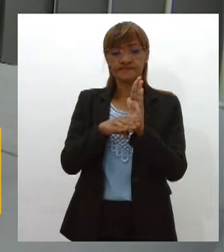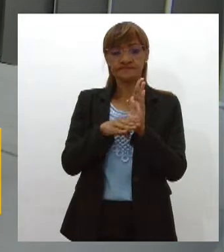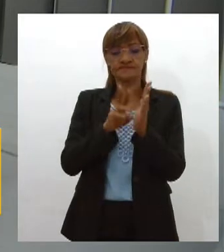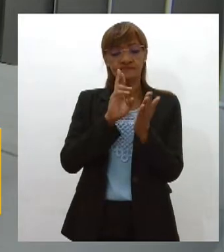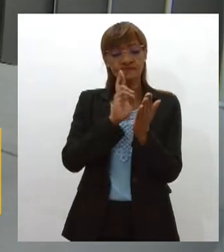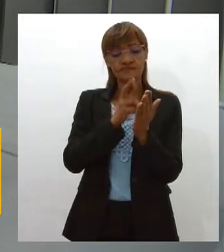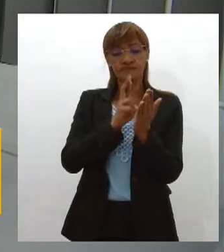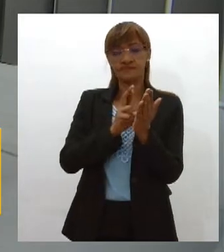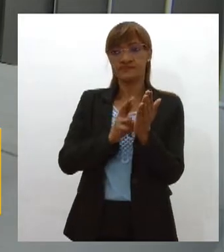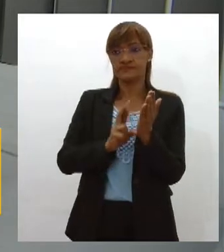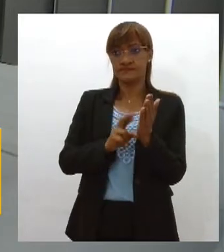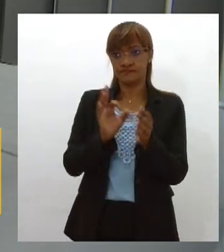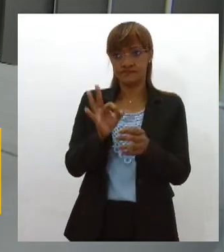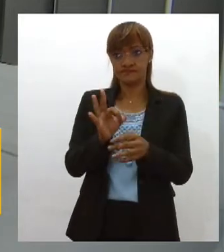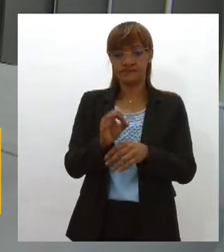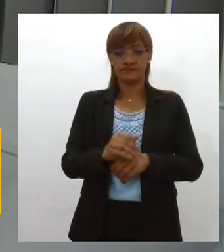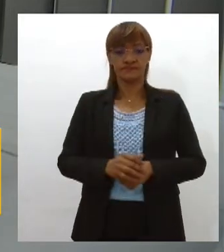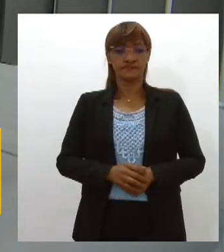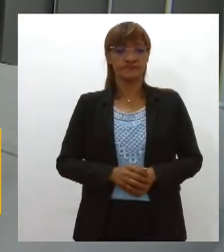da população.